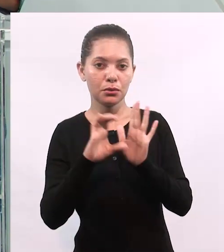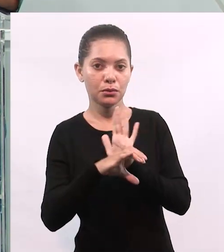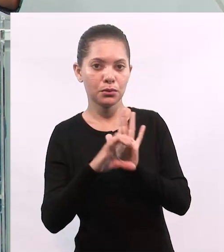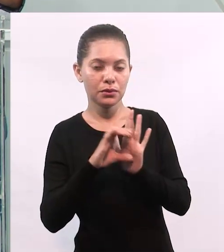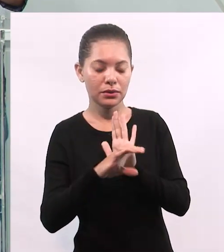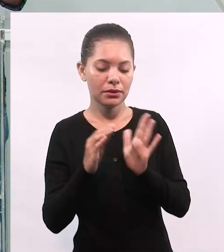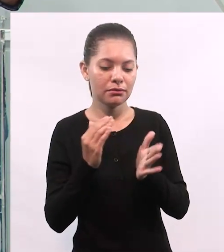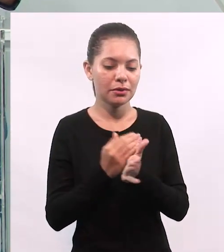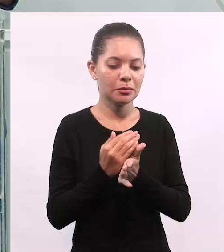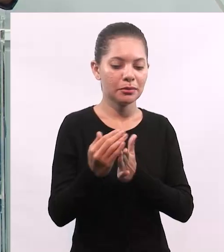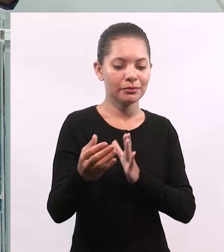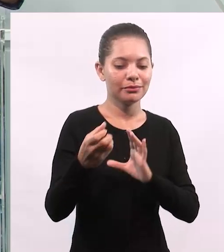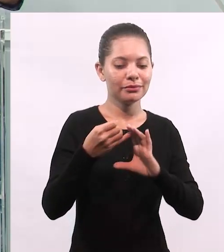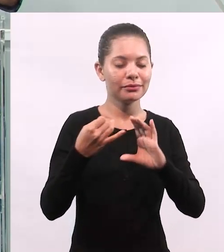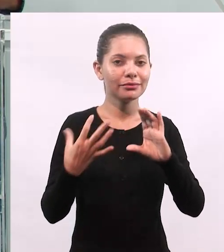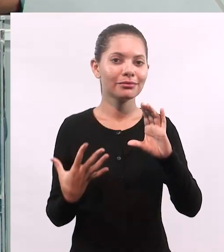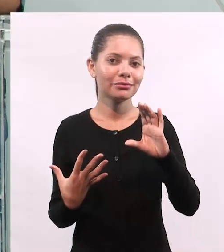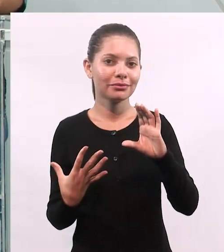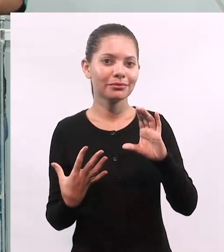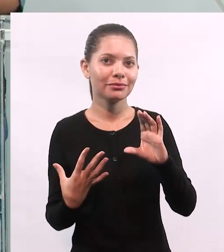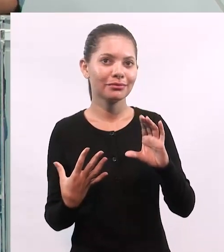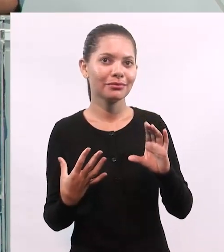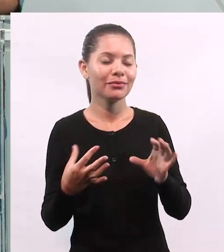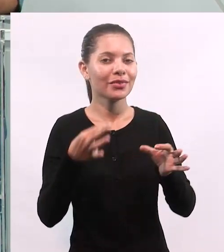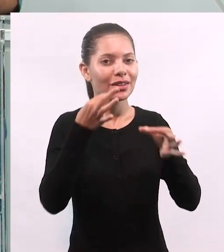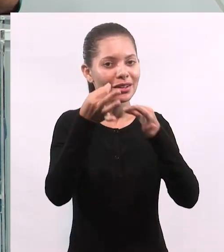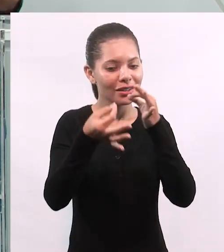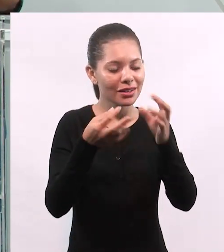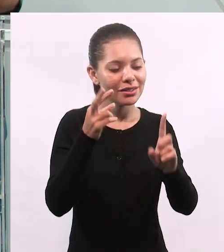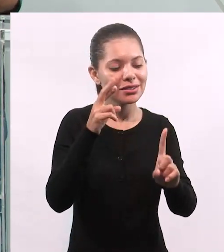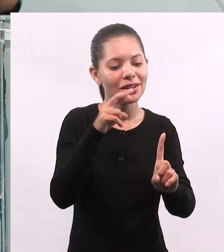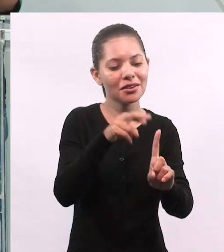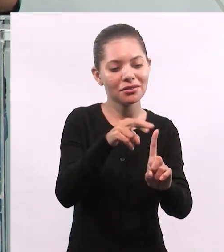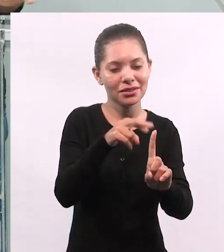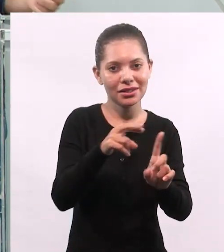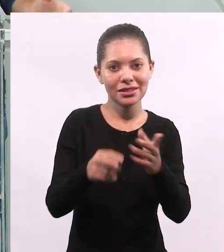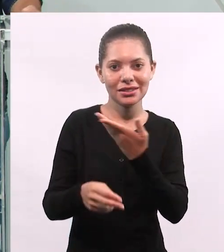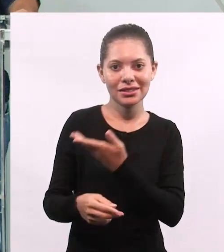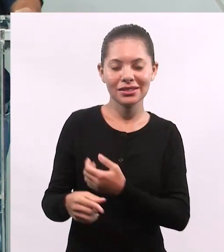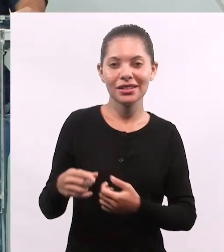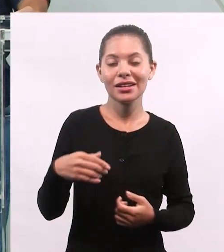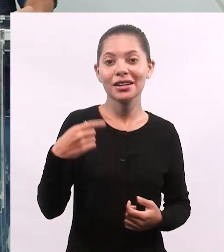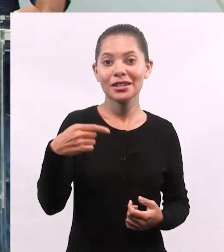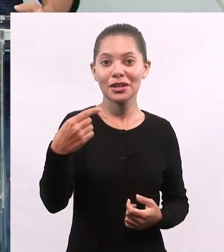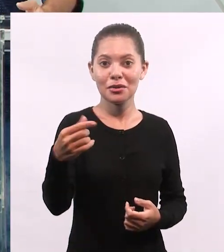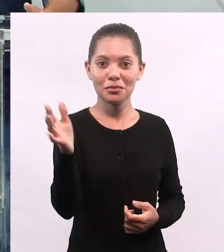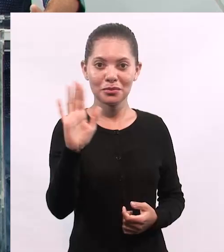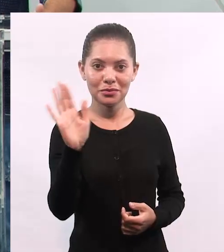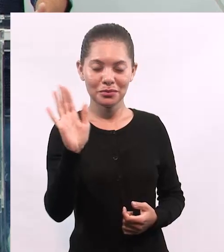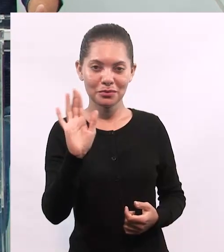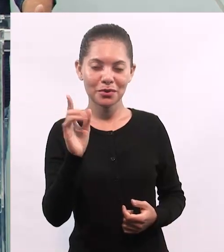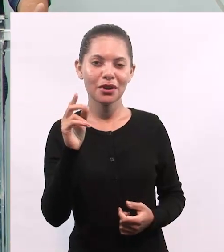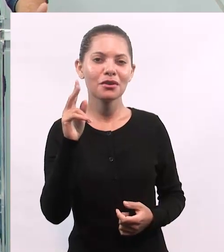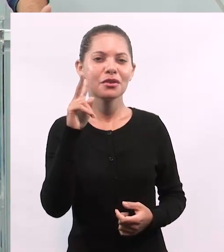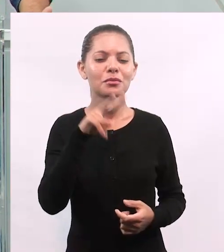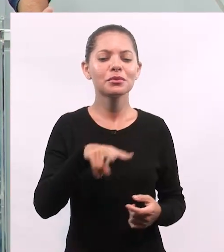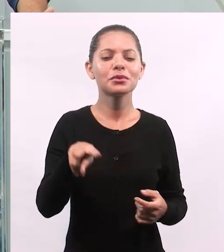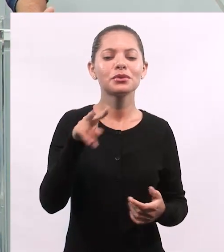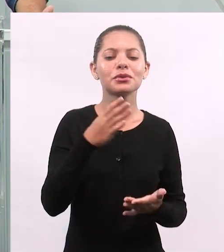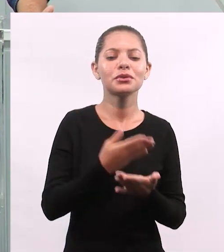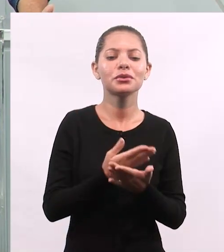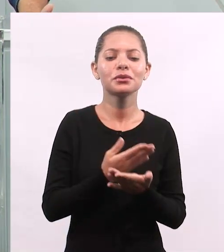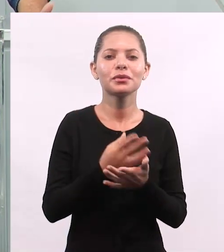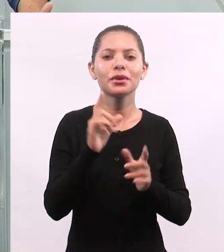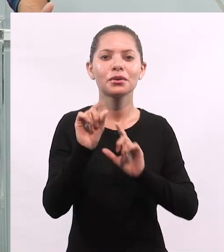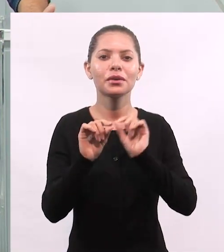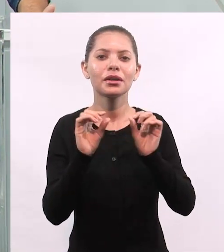uma conceituação a partir das suas características. Ficam as referências e até a próxima aula, onde